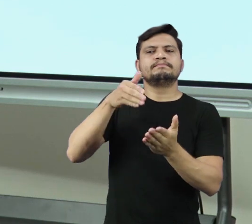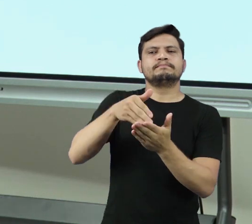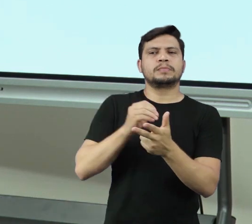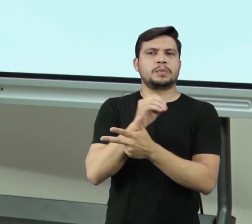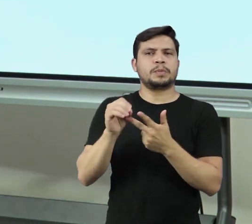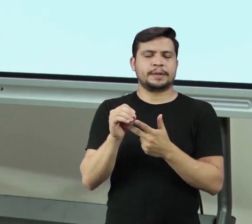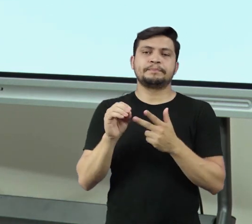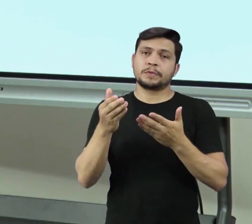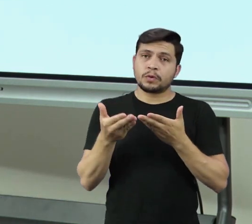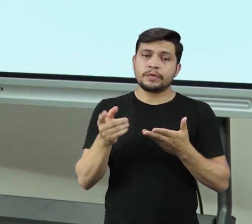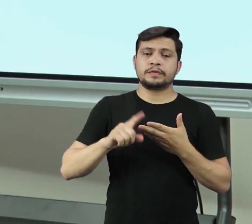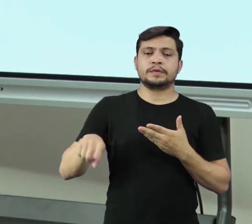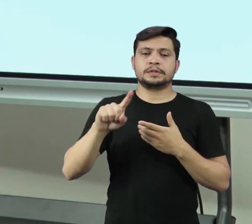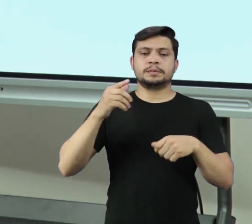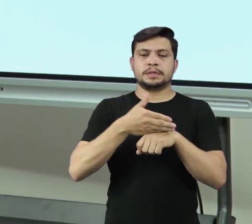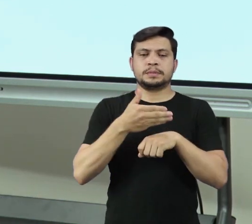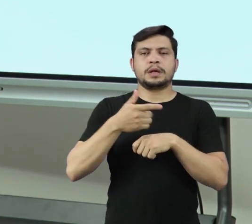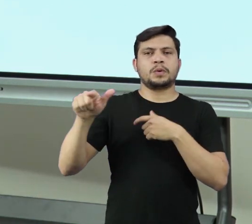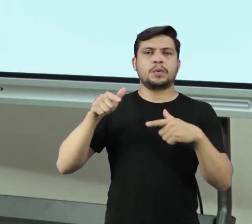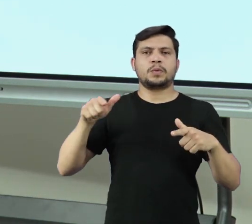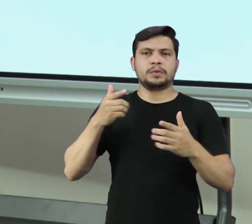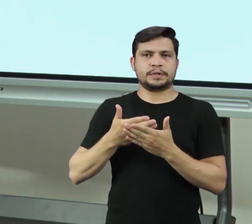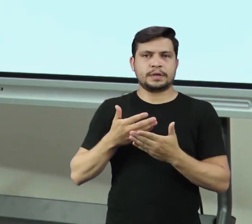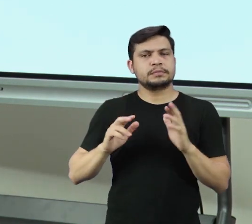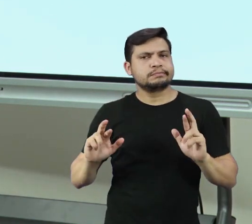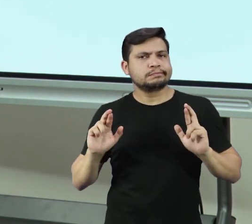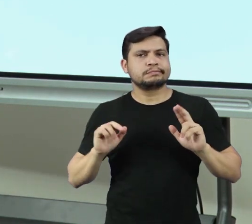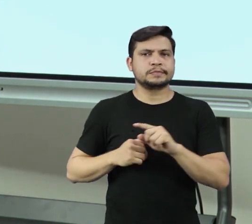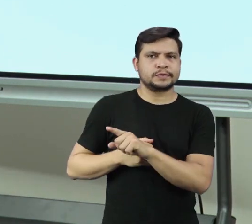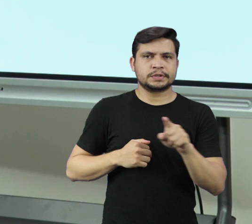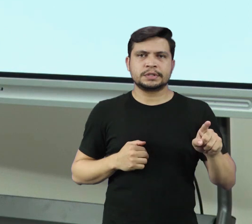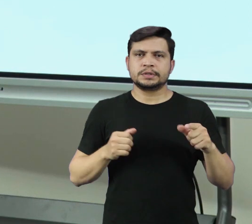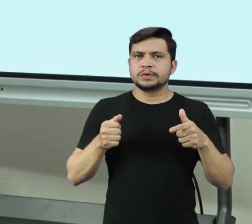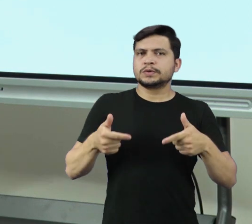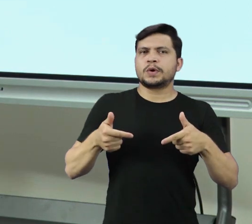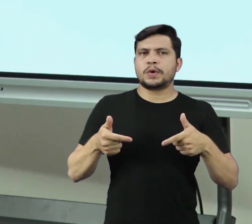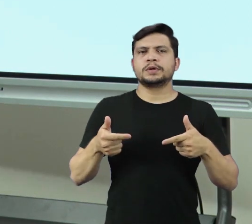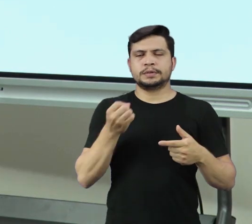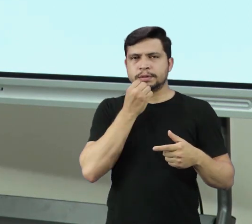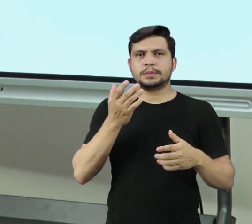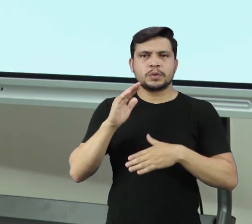vestibular. Convido vocês para participar das outras aulas que virão e espero que vocês tenham sorte e